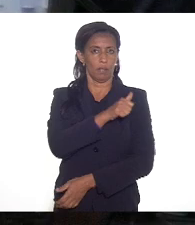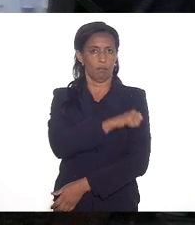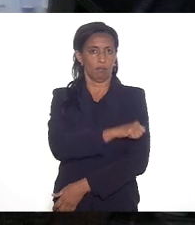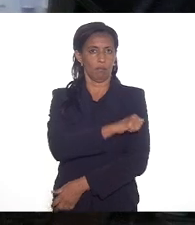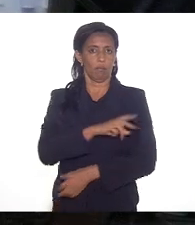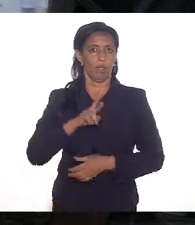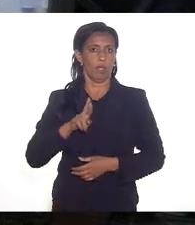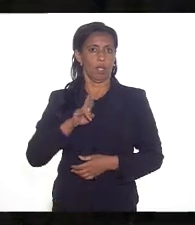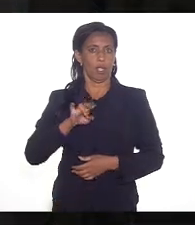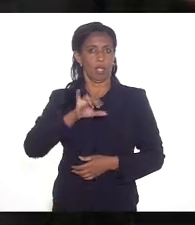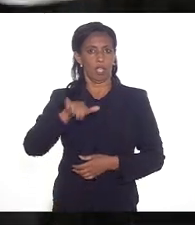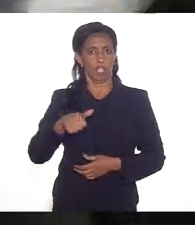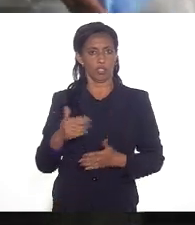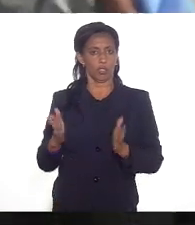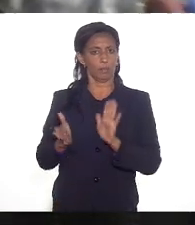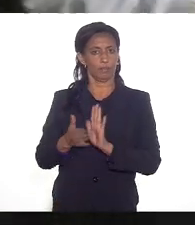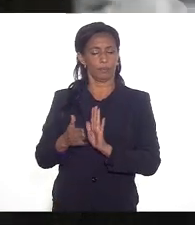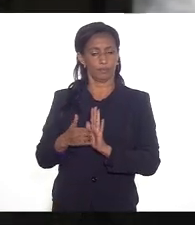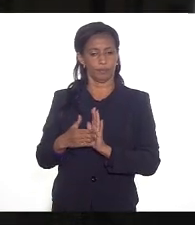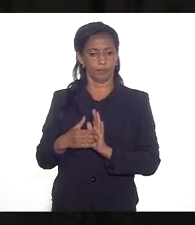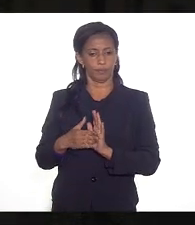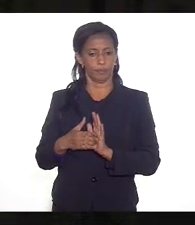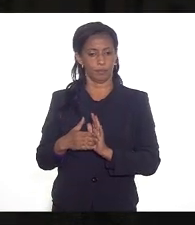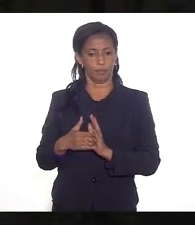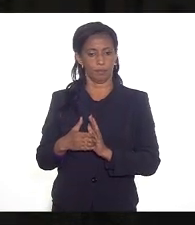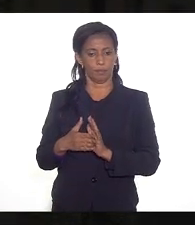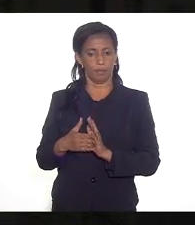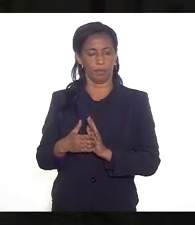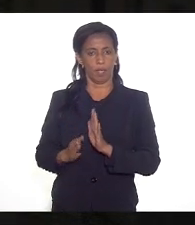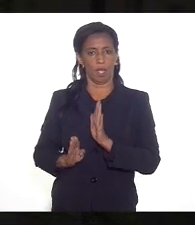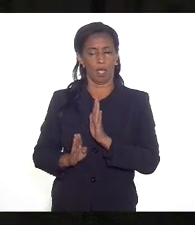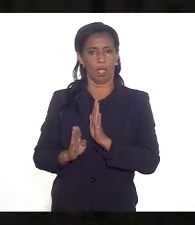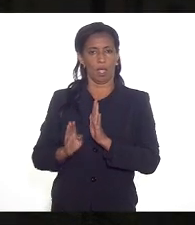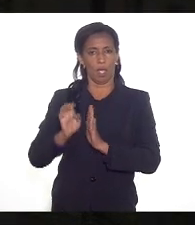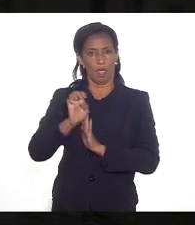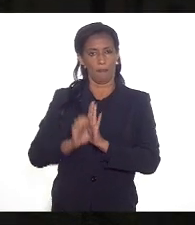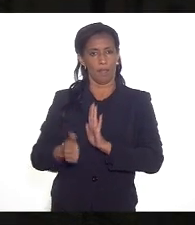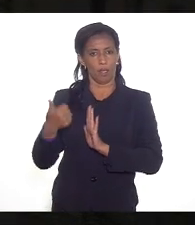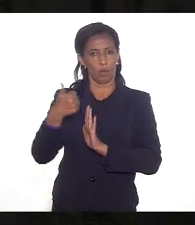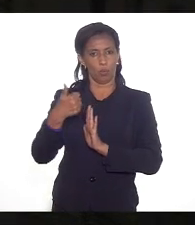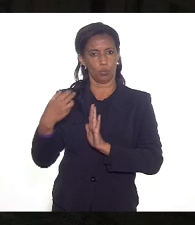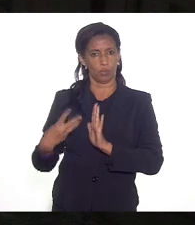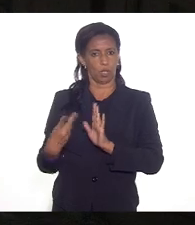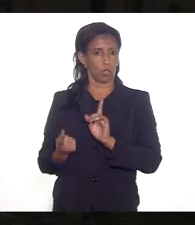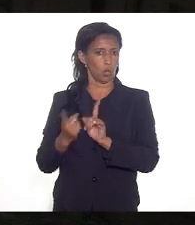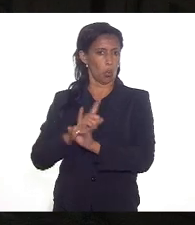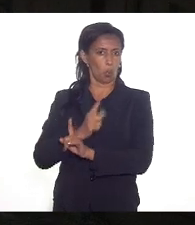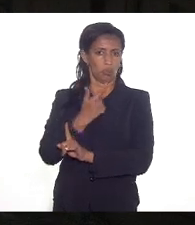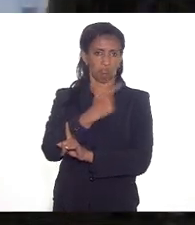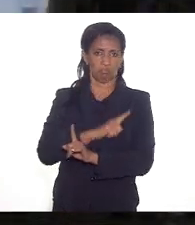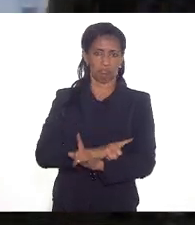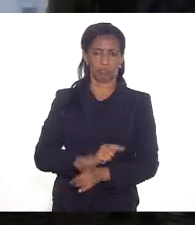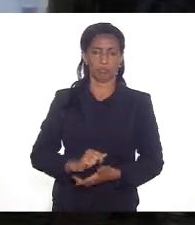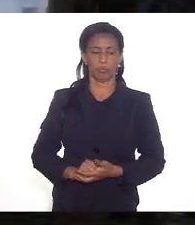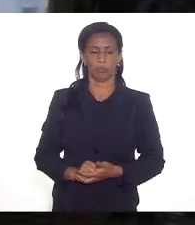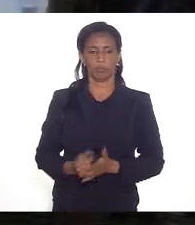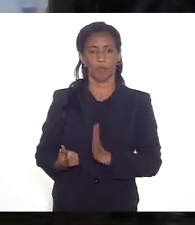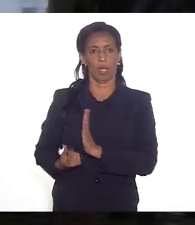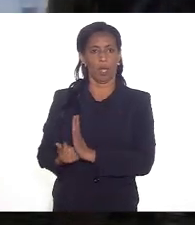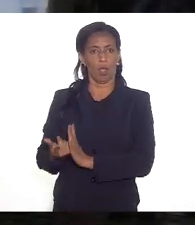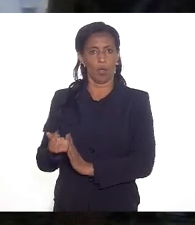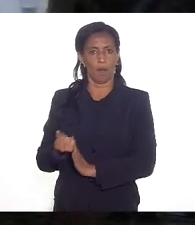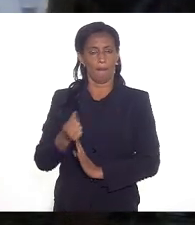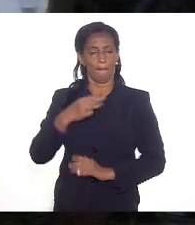Rejane aparecer é para aprovação da emenda 1 e 3 contrárias demais comissão de orçamento